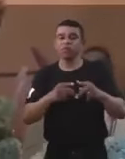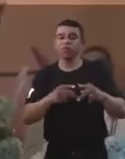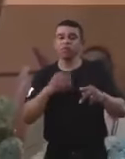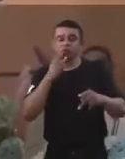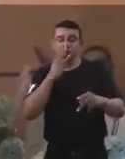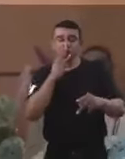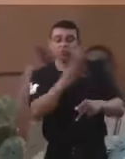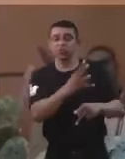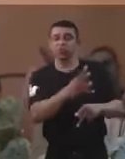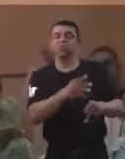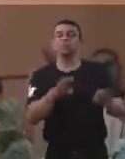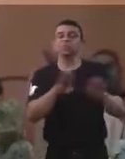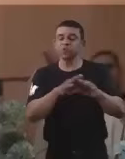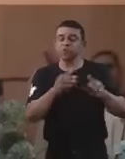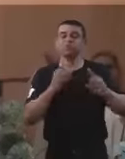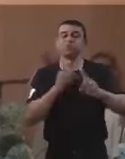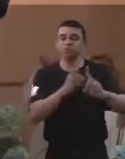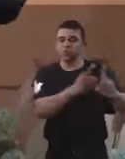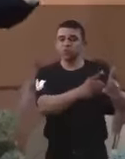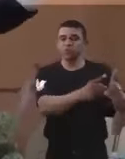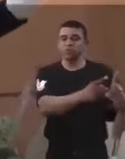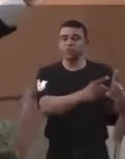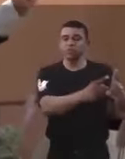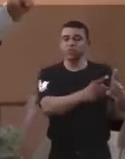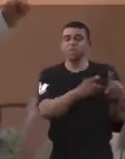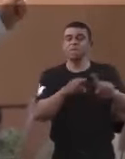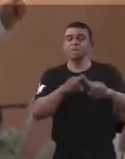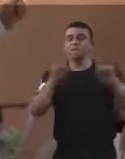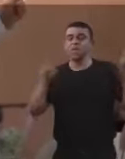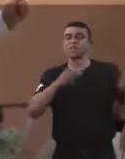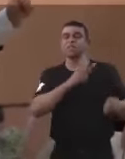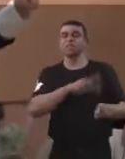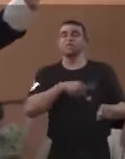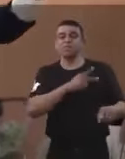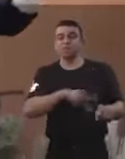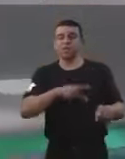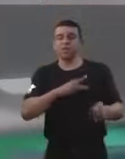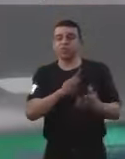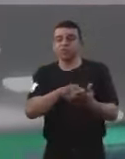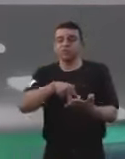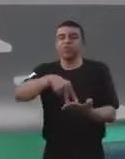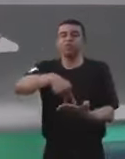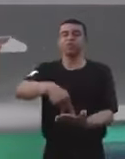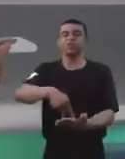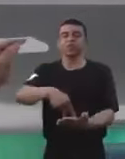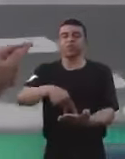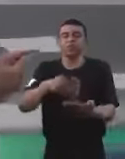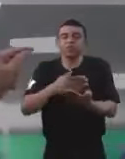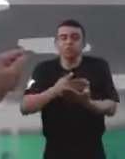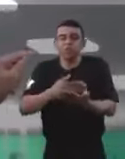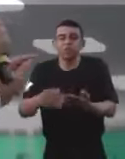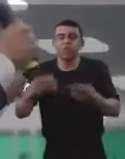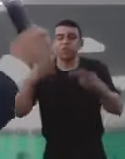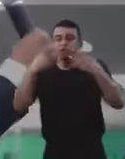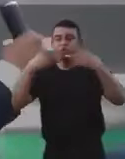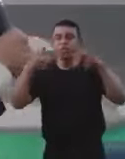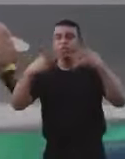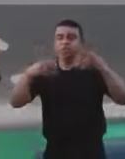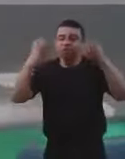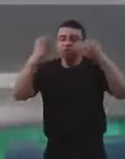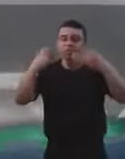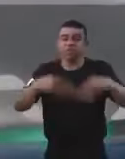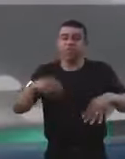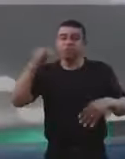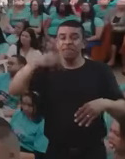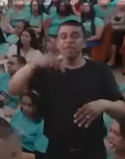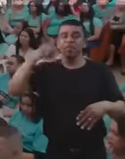18 e 19: o que está acontecendo aqui é a profecia de Joel, e acontecerá que nos últimos dias derramarei do meu espírito